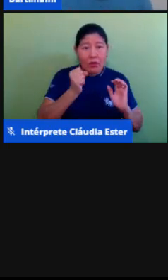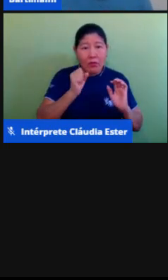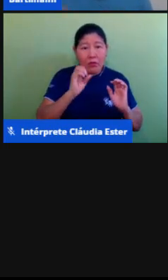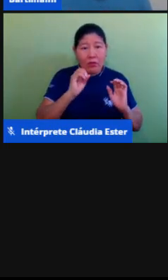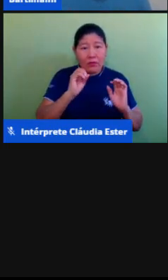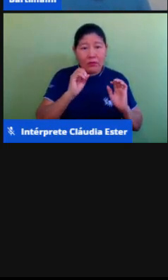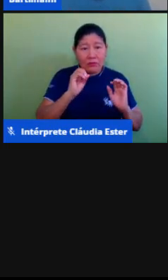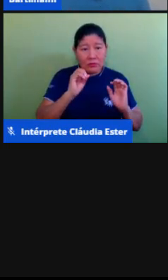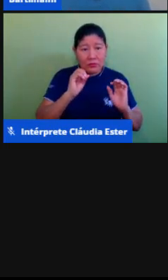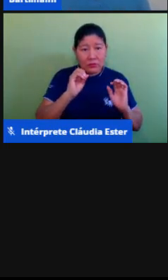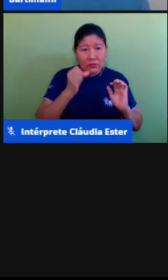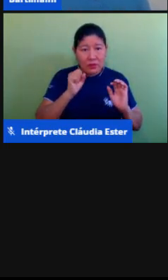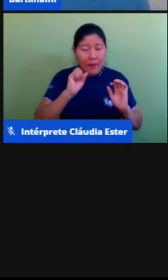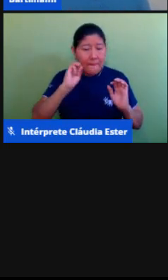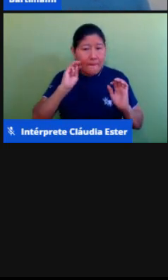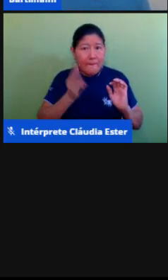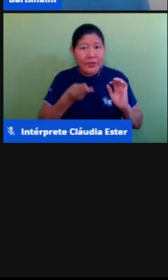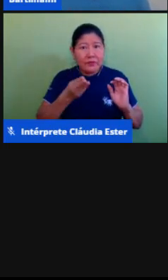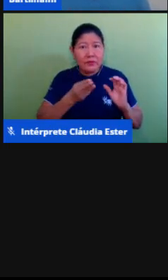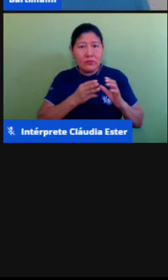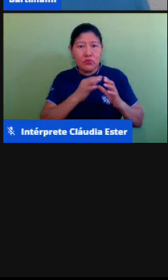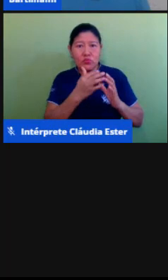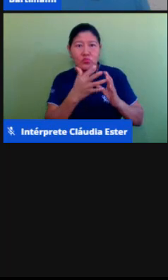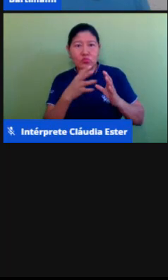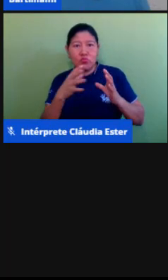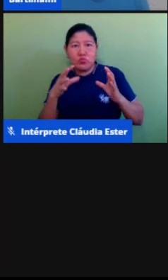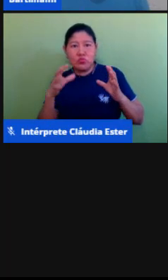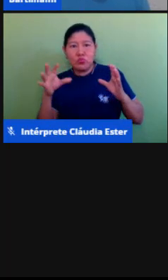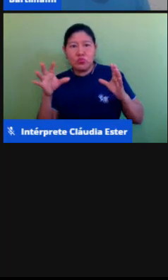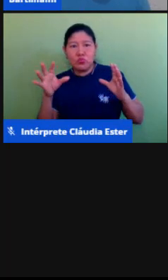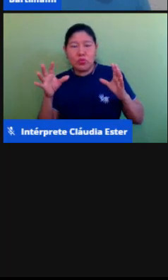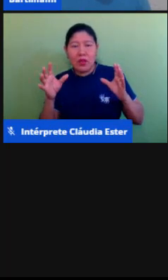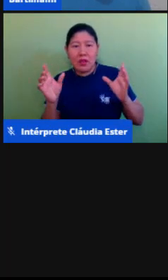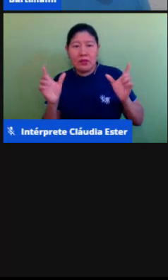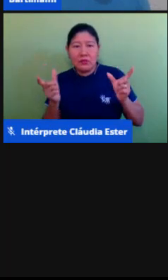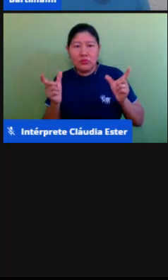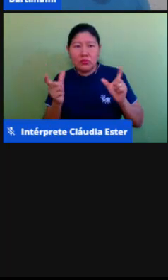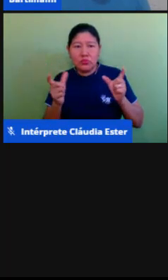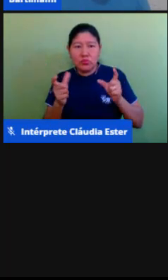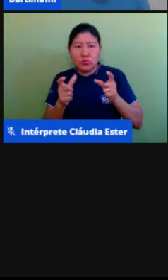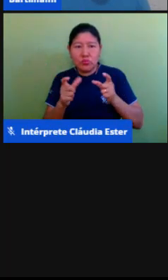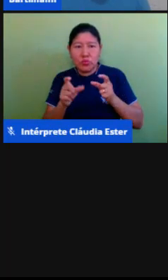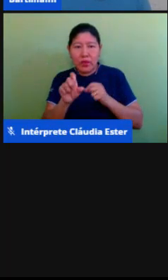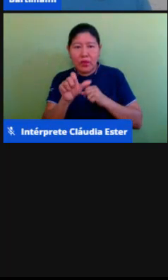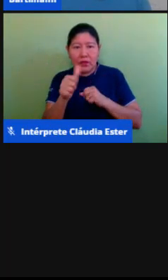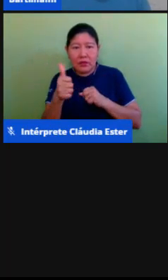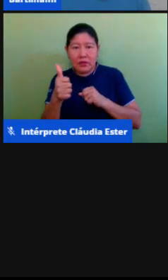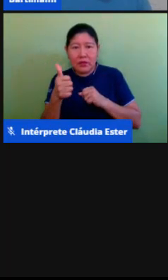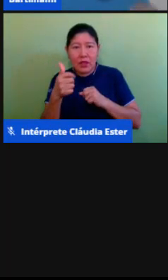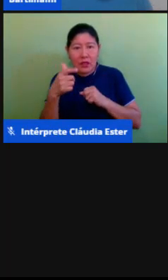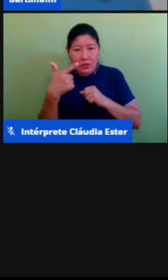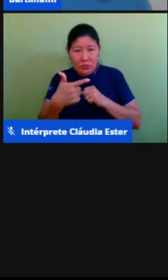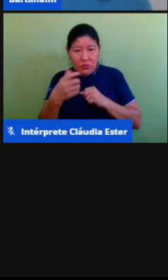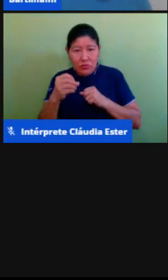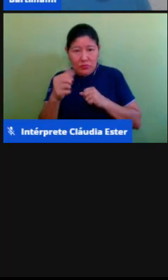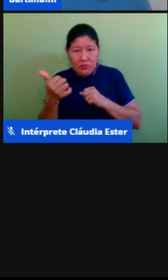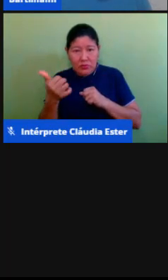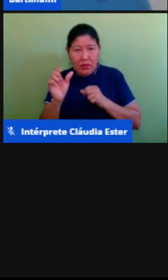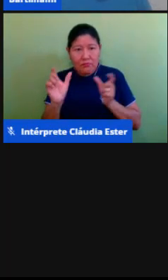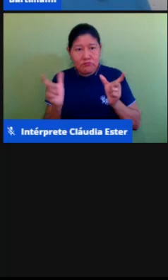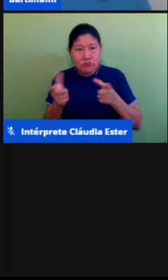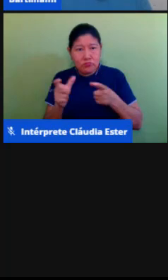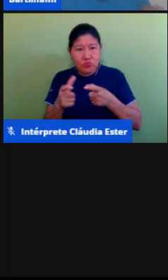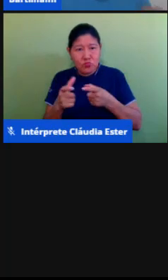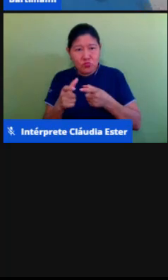essa classe vai ser reduzida para aproximadamente 69 mil hectares em 2019. Por outro lado, você vai perceber